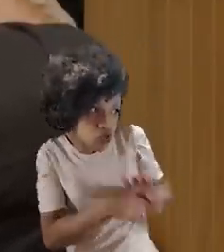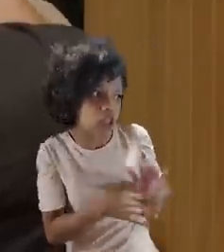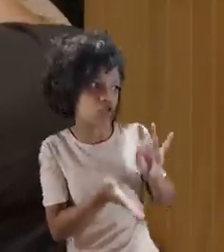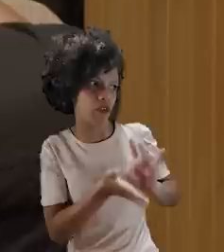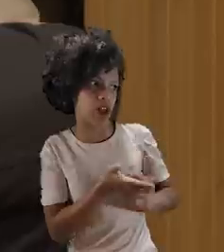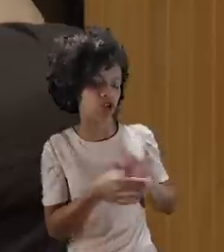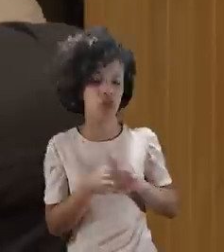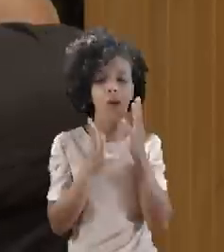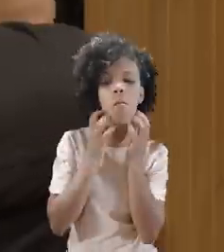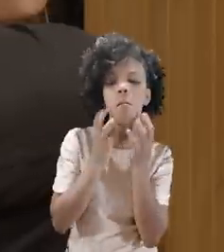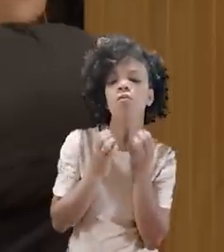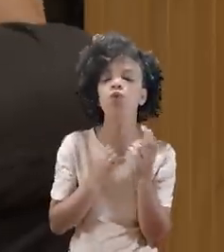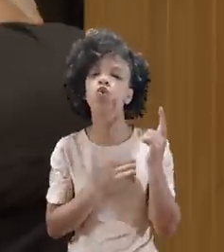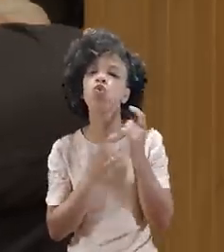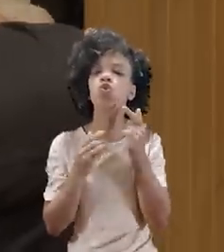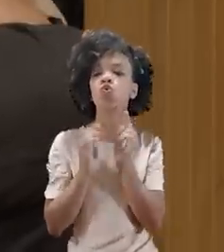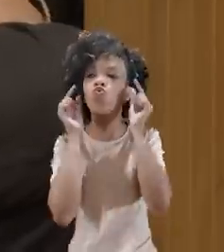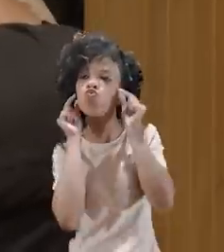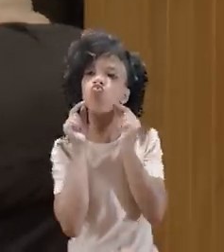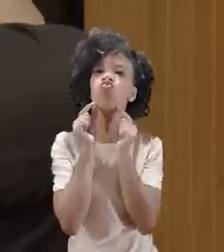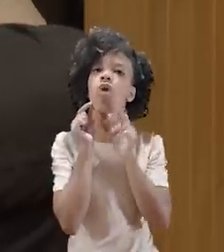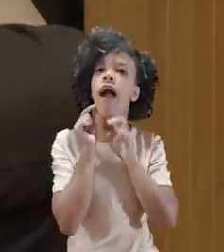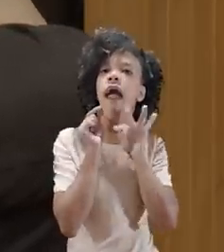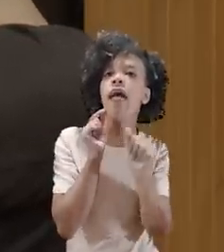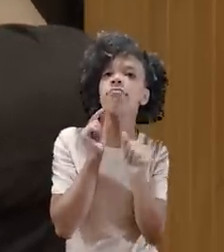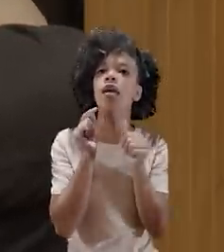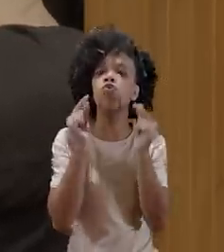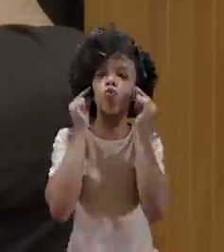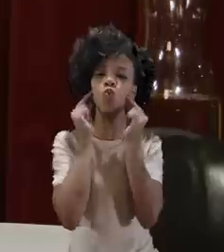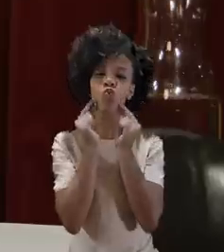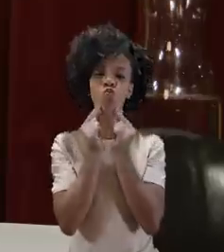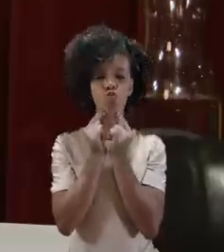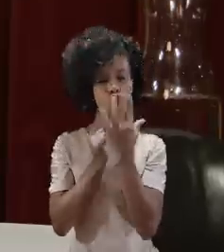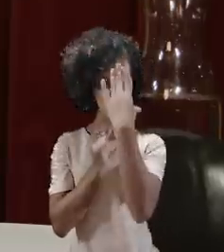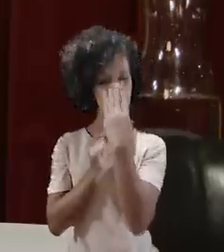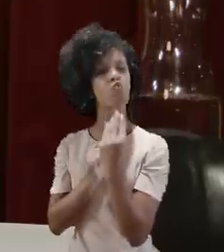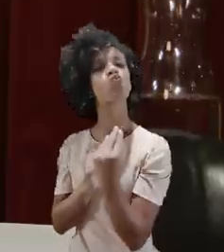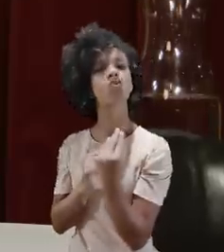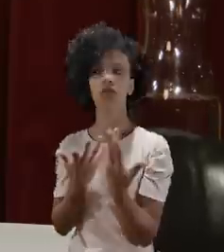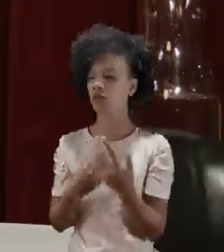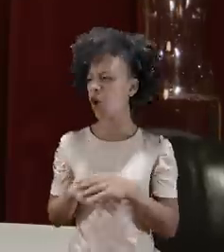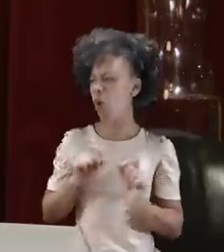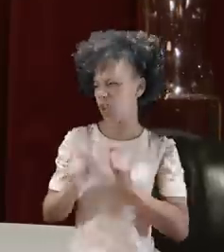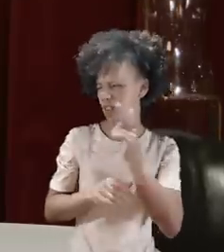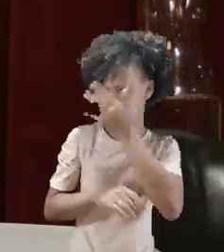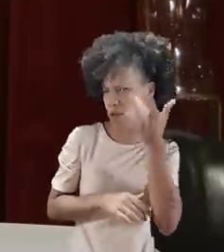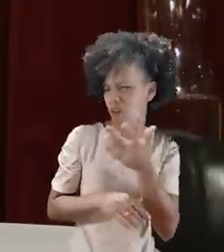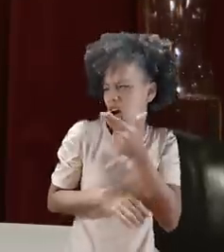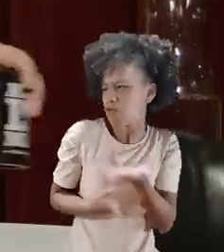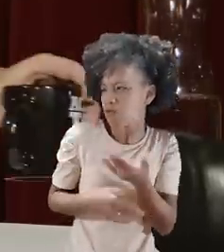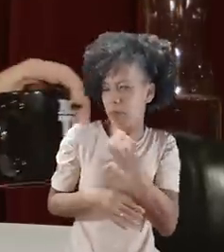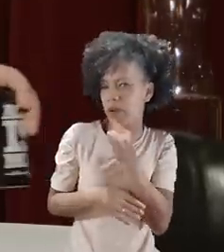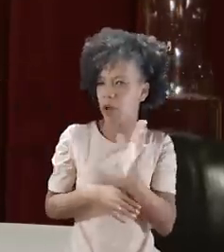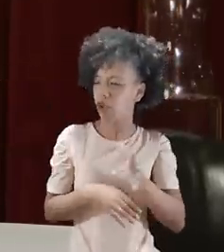Mas está com a barba toda chegando do lado aqui a gente deixa ela já tinha quadradinho já parece que afina o rosto amor e o que que você acha assim as pessoas Ela já